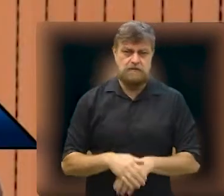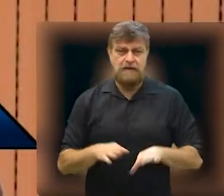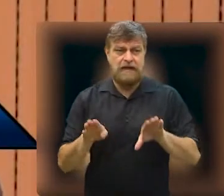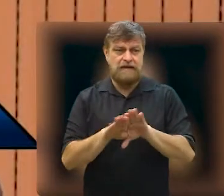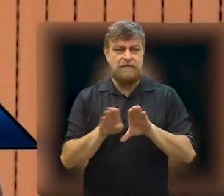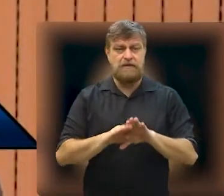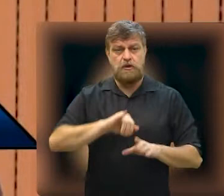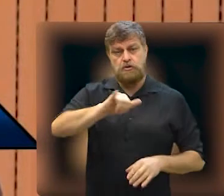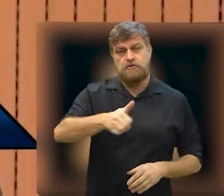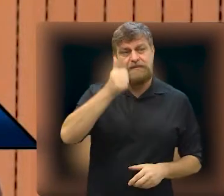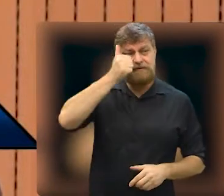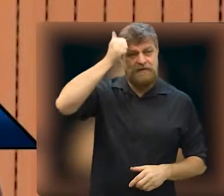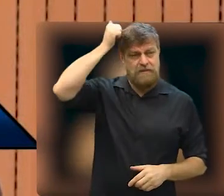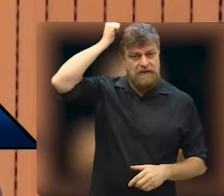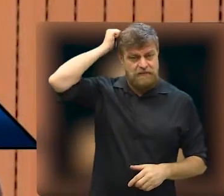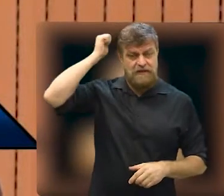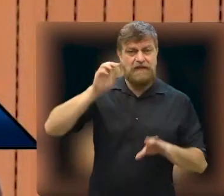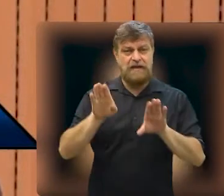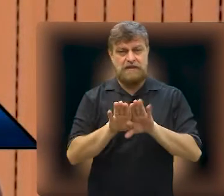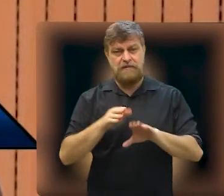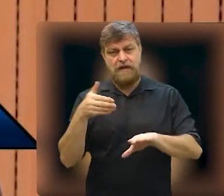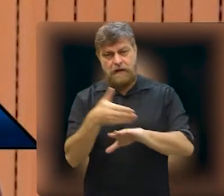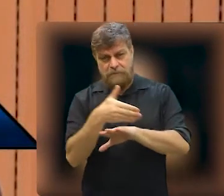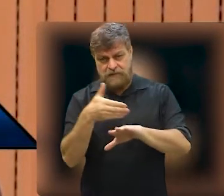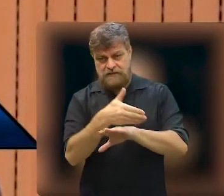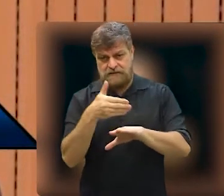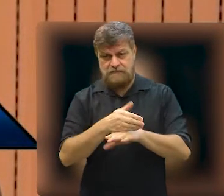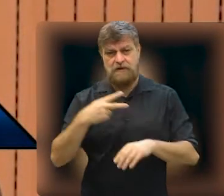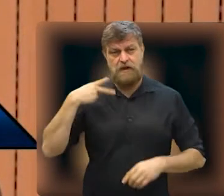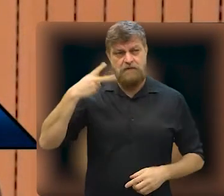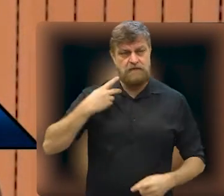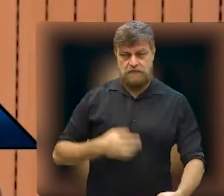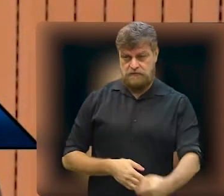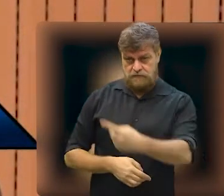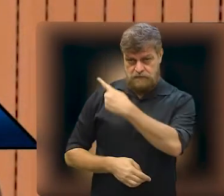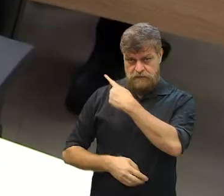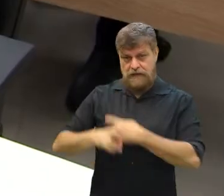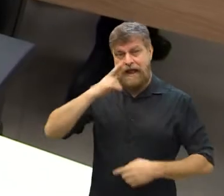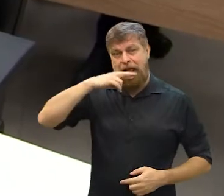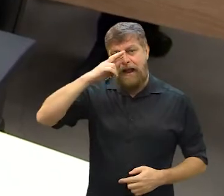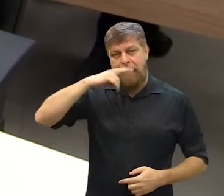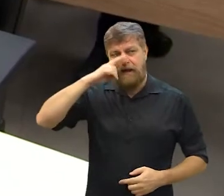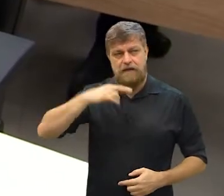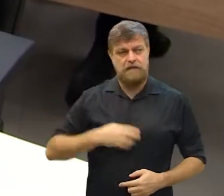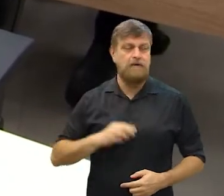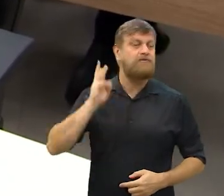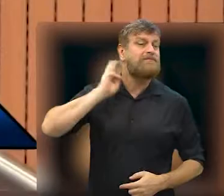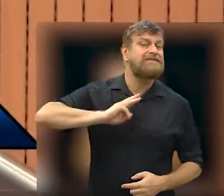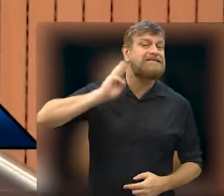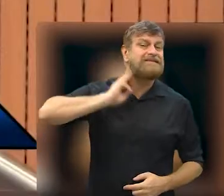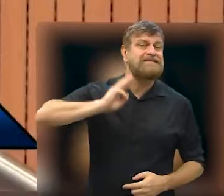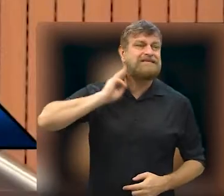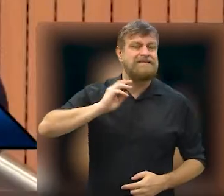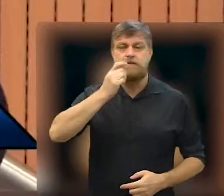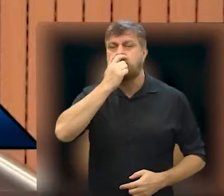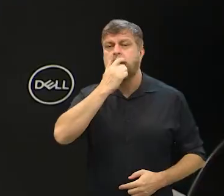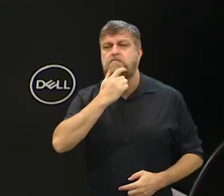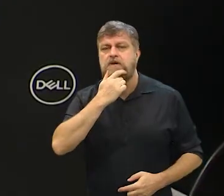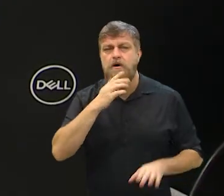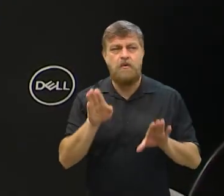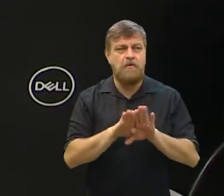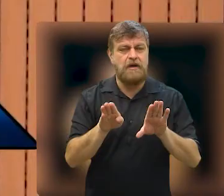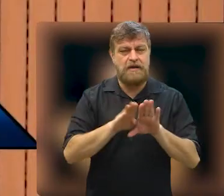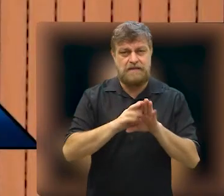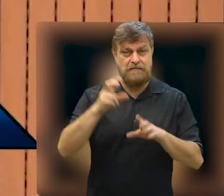importante além do Presidente Juscelino da barbarense também fazem parte da comissão os vereadores Arnaldo Salvetti Cecílio Santos